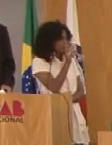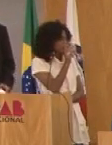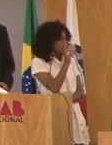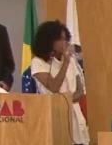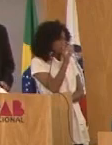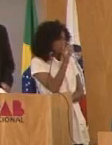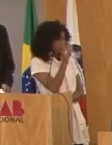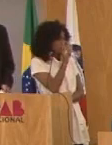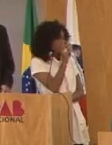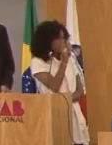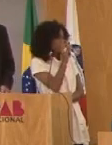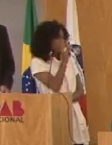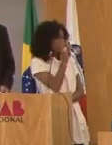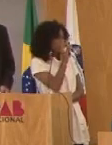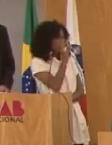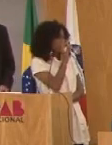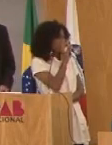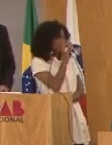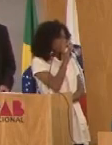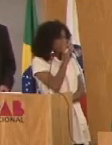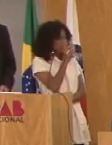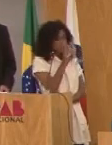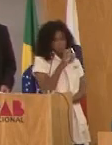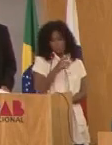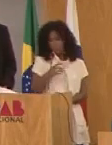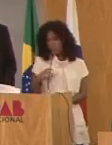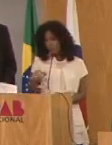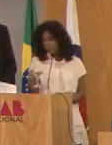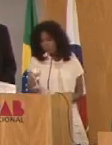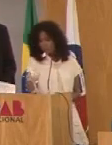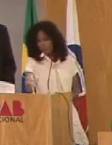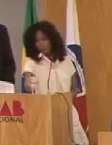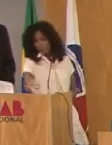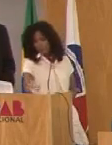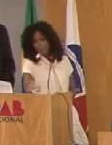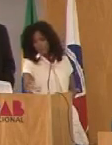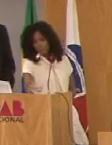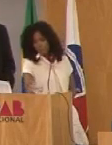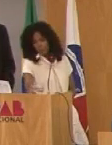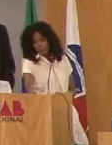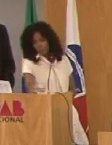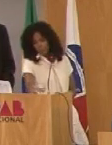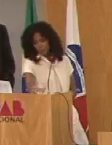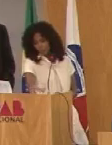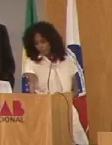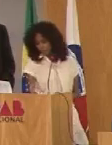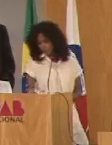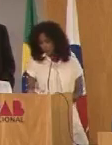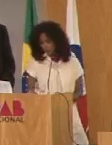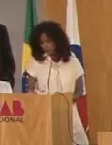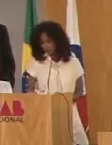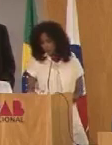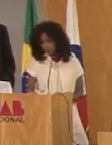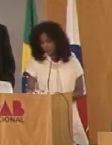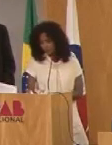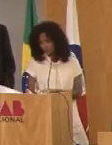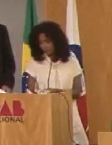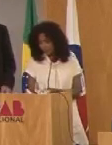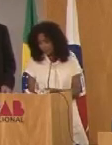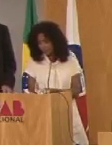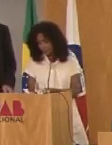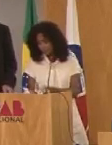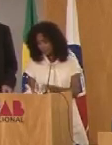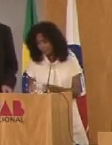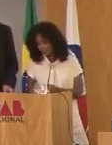do presidente Ildeu Moreira, nós estejamos aqui, né, externando a nossa ampla e